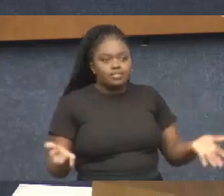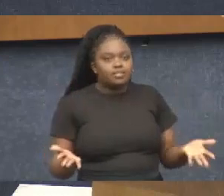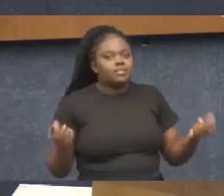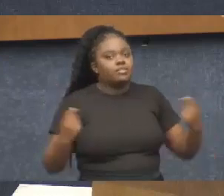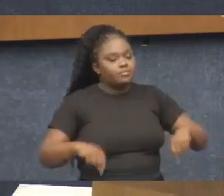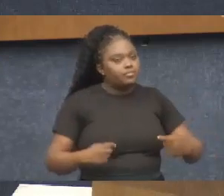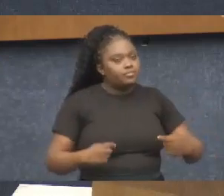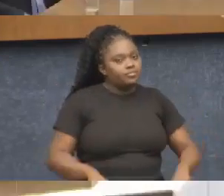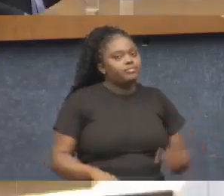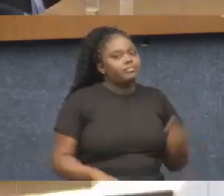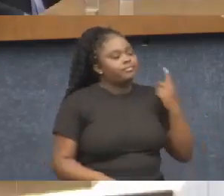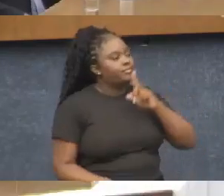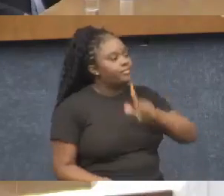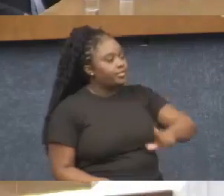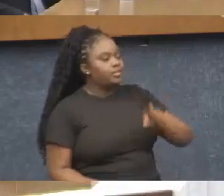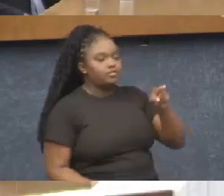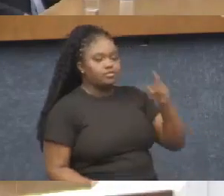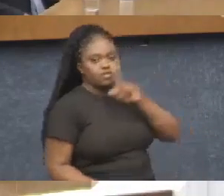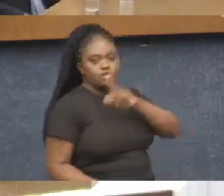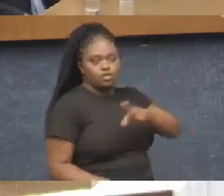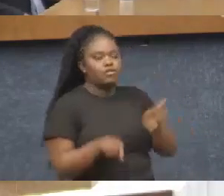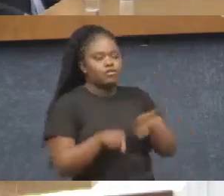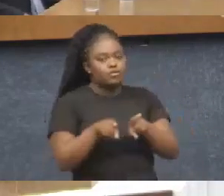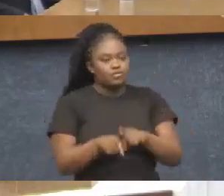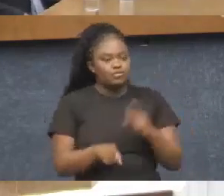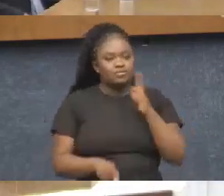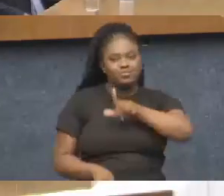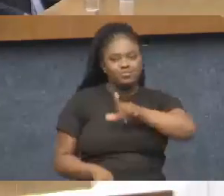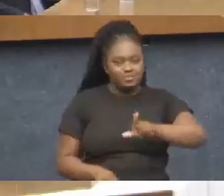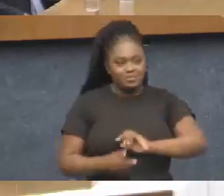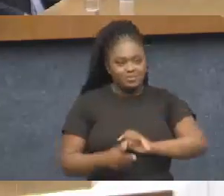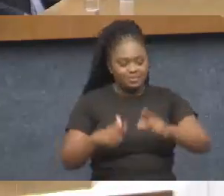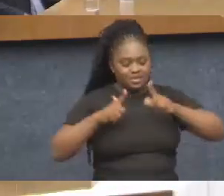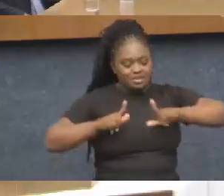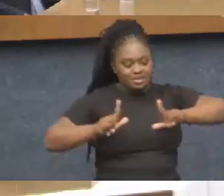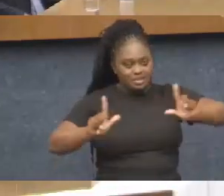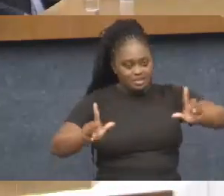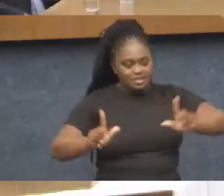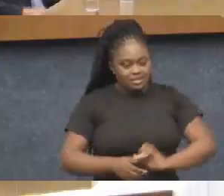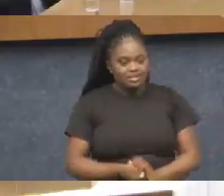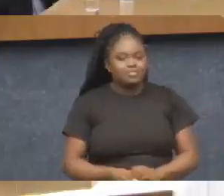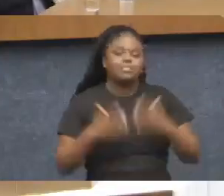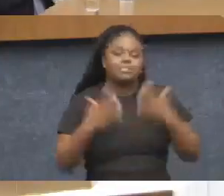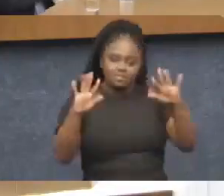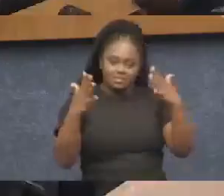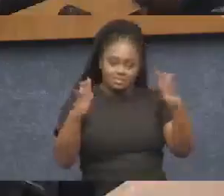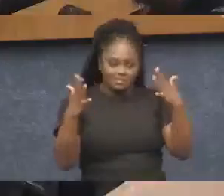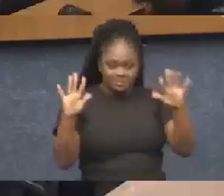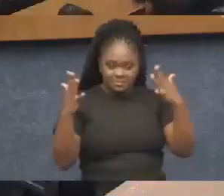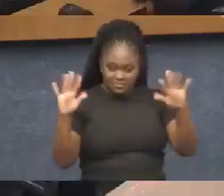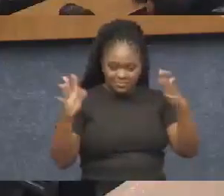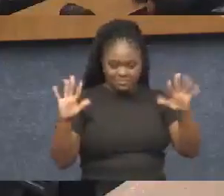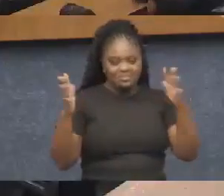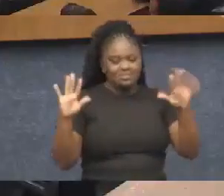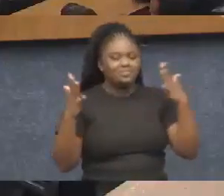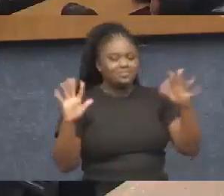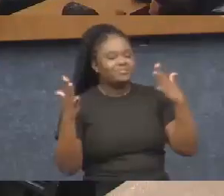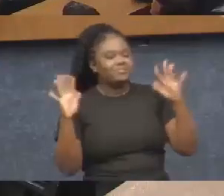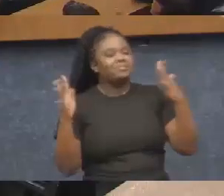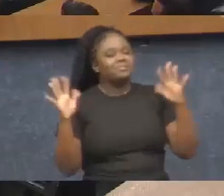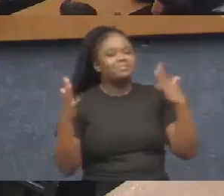senhor ganhar. O senhor ganhou, eu ganhei o título também. Muito obrigado. É, aplausos.